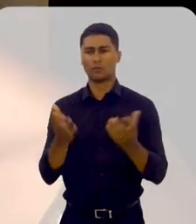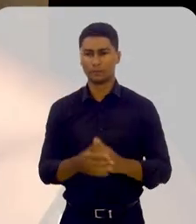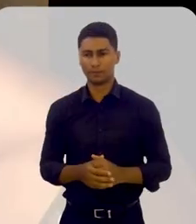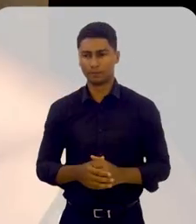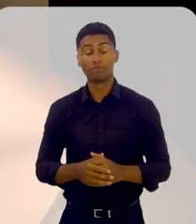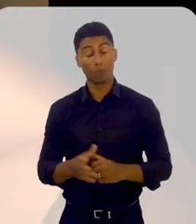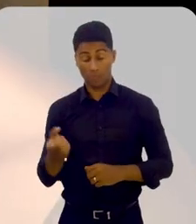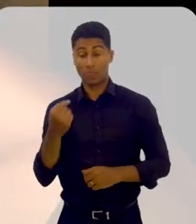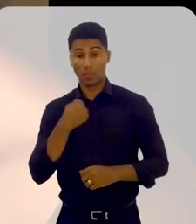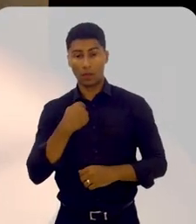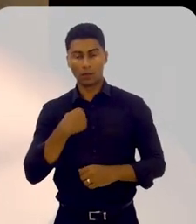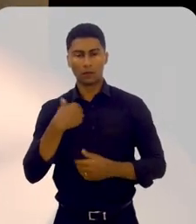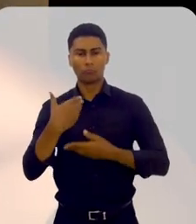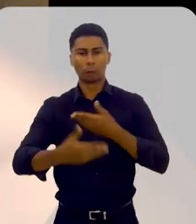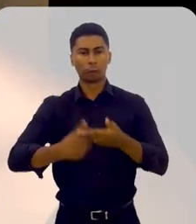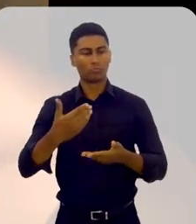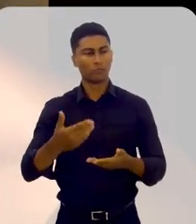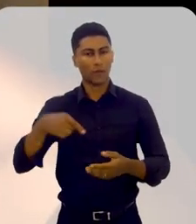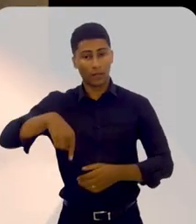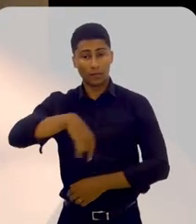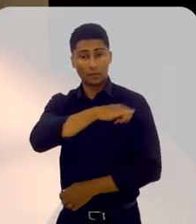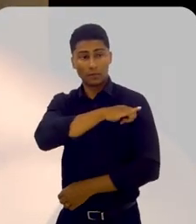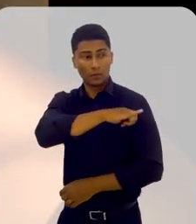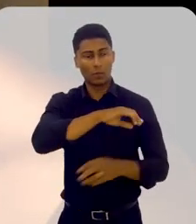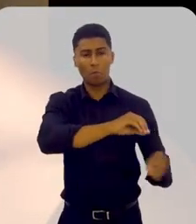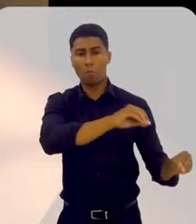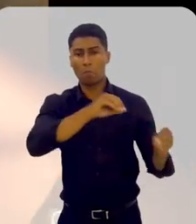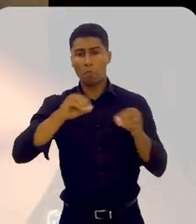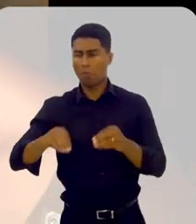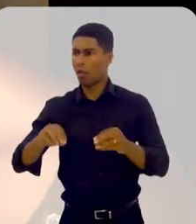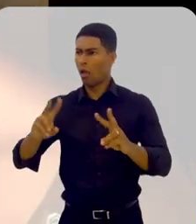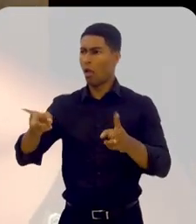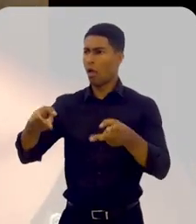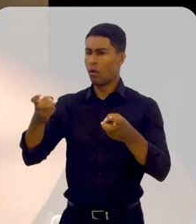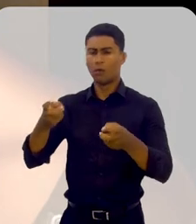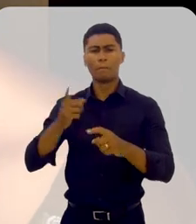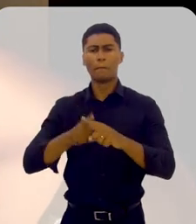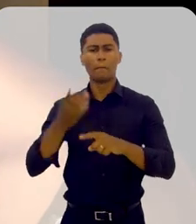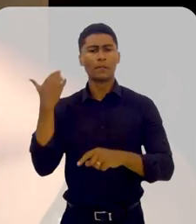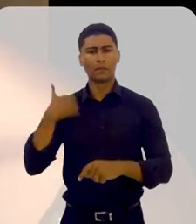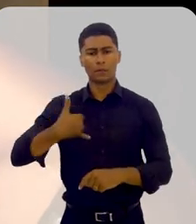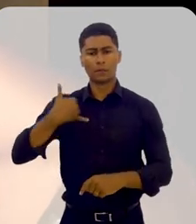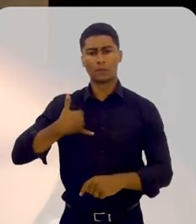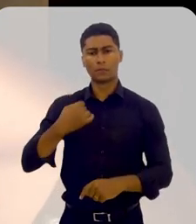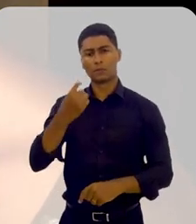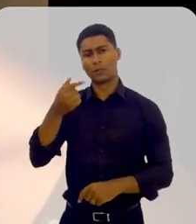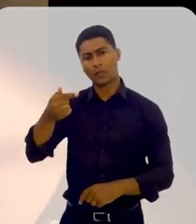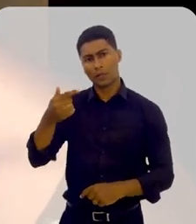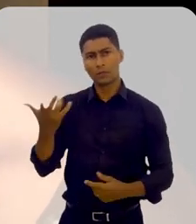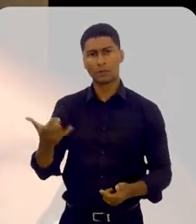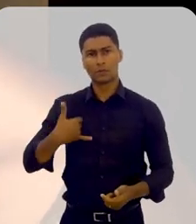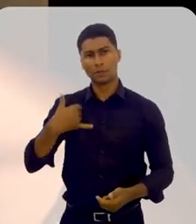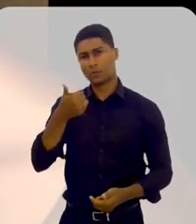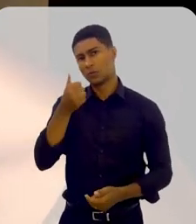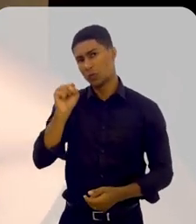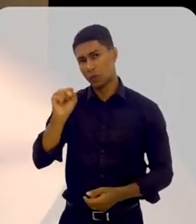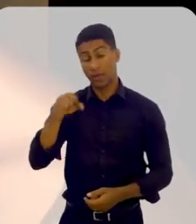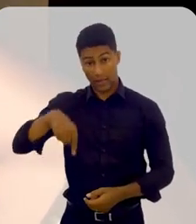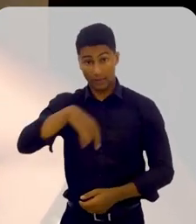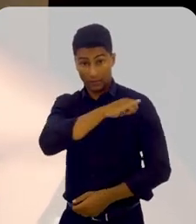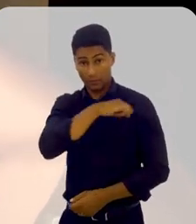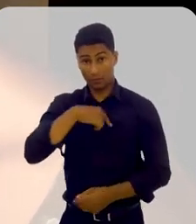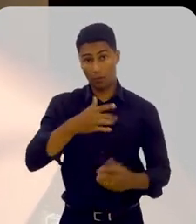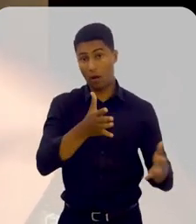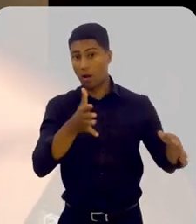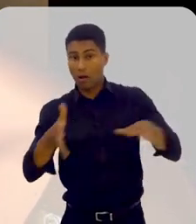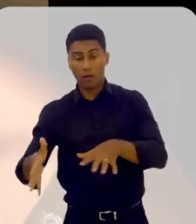Eu acho que eu só fui ter noção dessa diferença quando eu cheguei aqui, né? Porque até então, até os meus 17, 18 anos, eu cheguei aqui quase fazendo